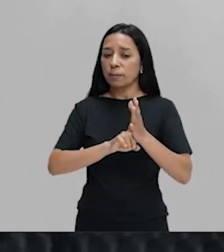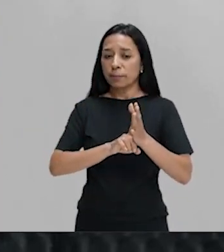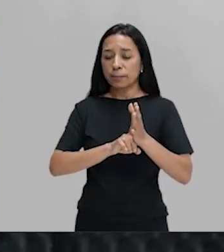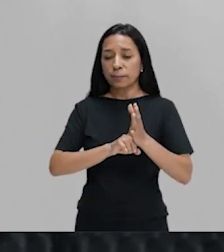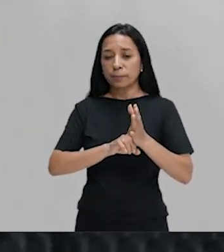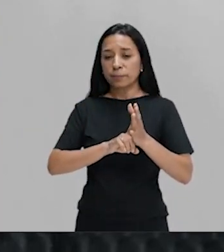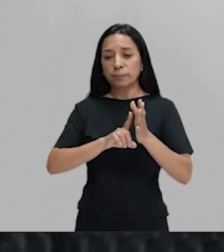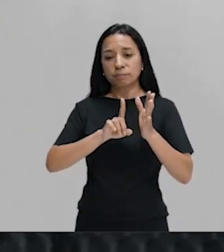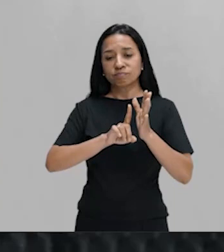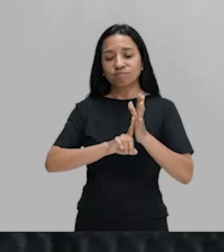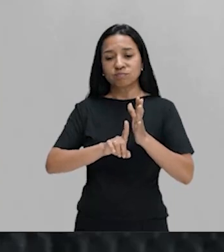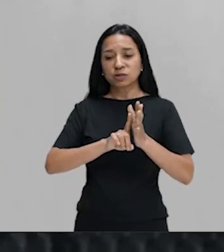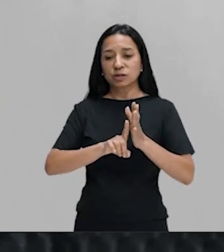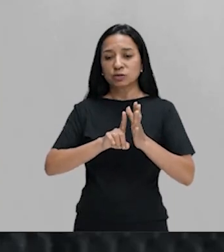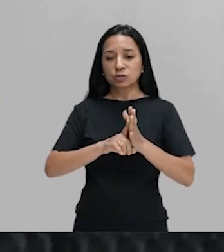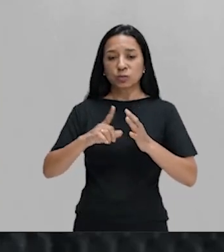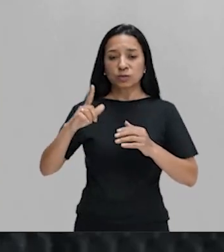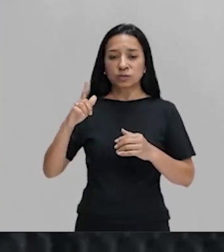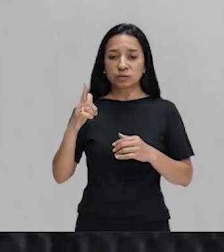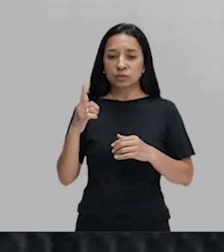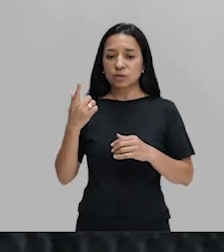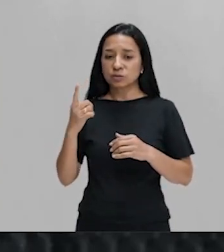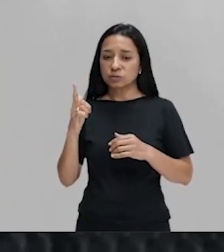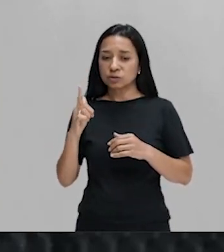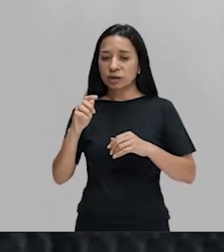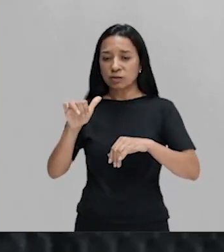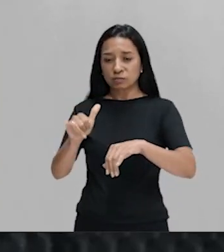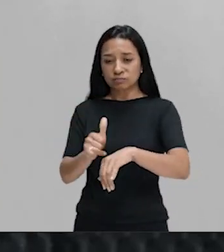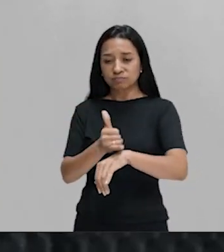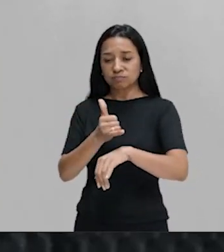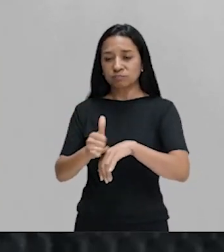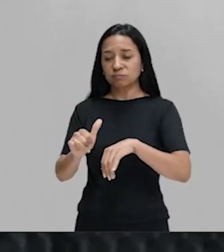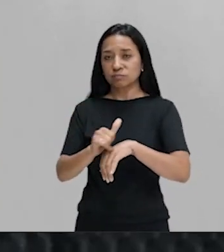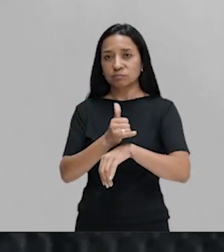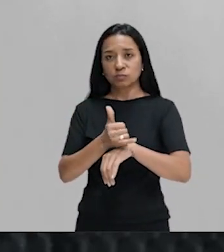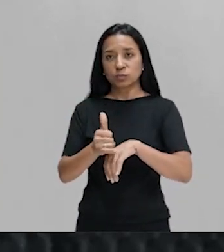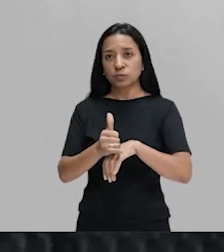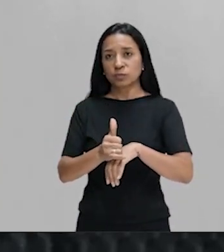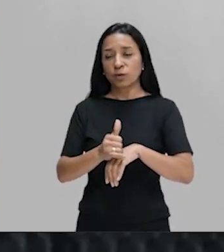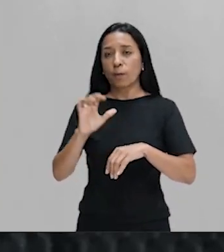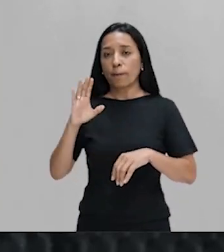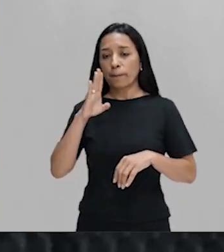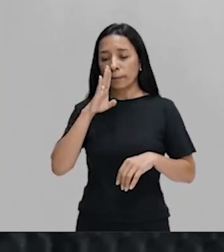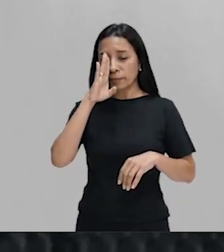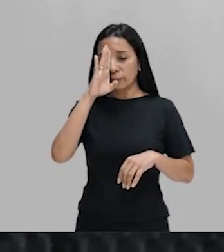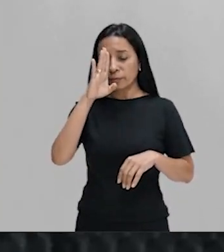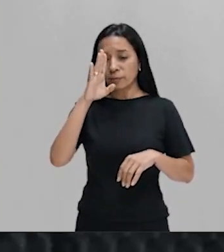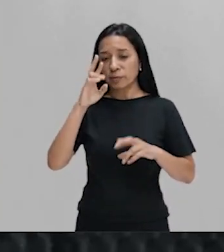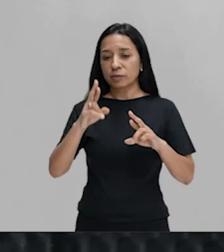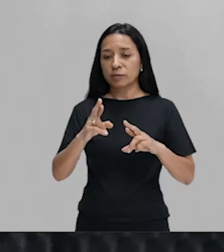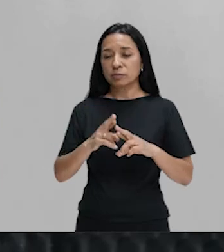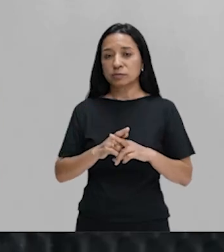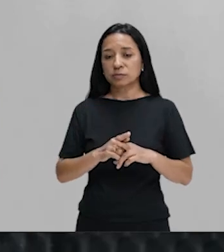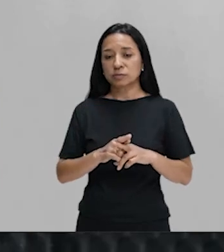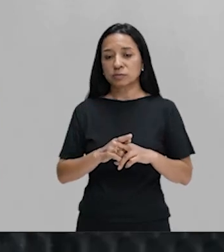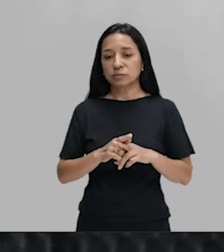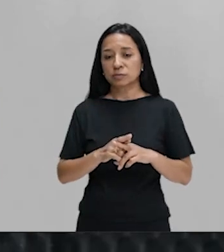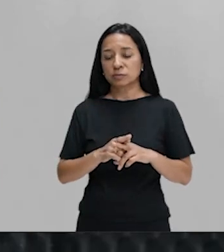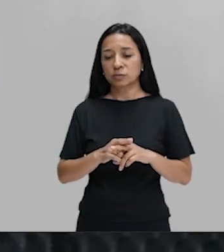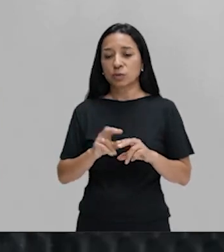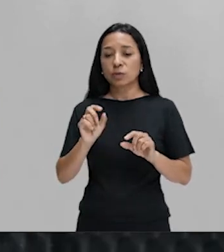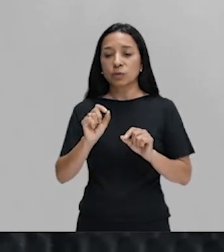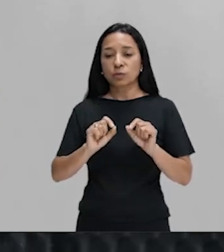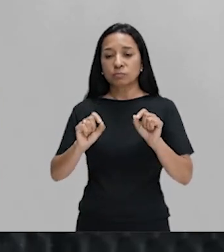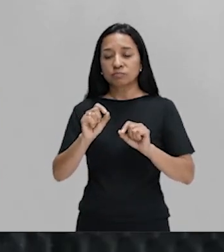geoestratégicas. Nós temos aqui conflitos geoestratégicos, principalmente no que diz respeito à disputa das